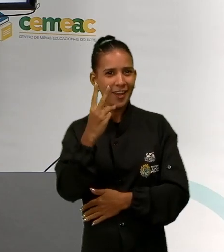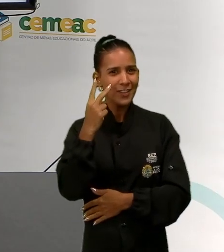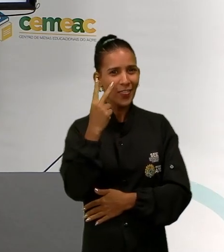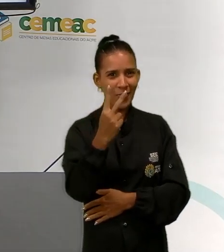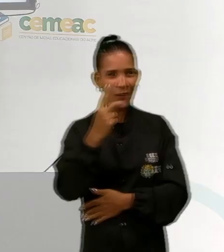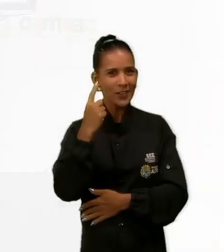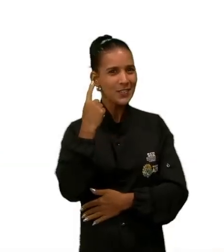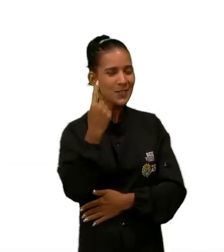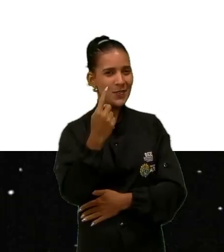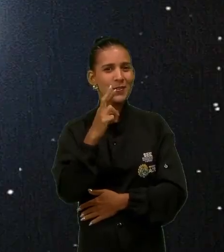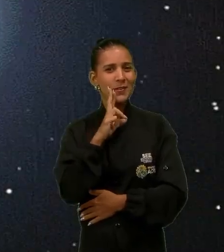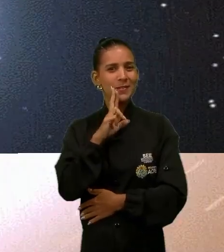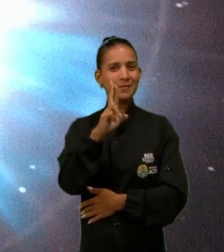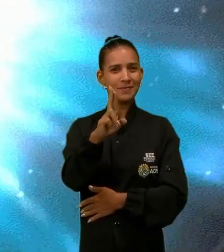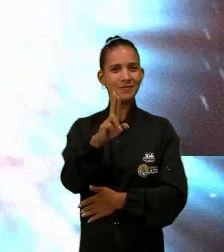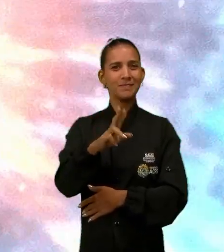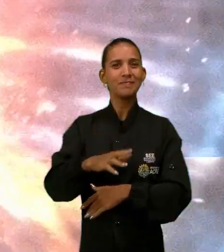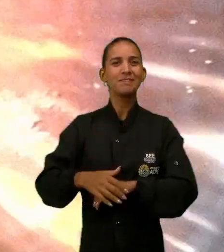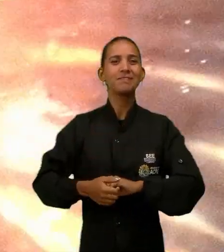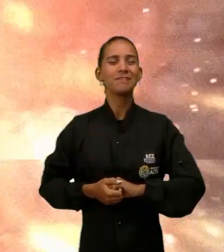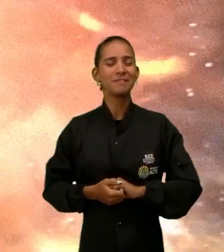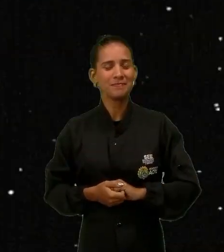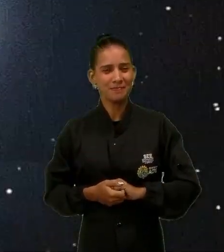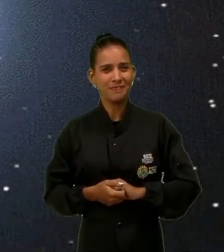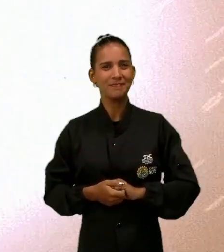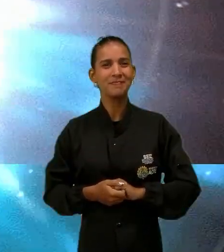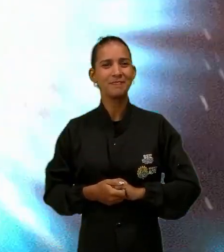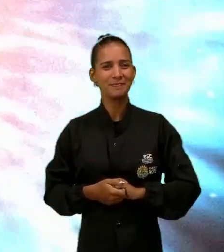2, 1 e já!